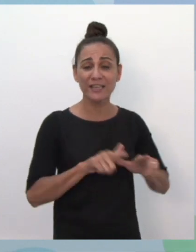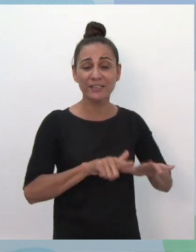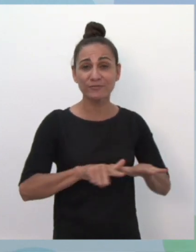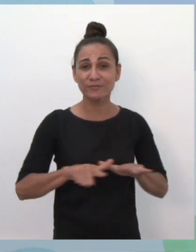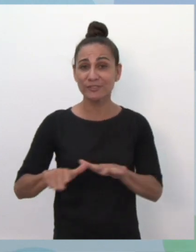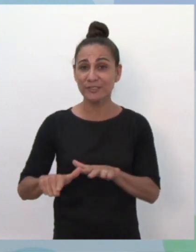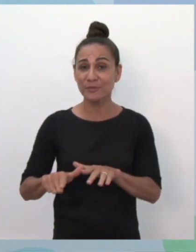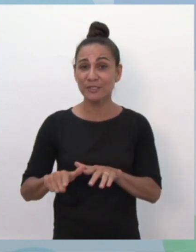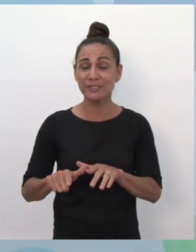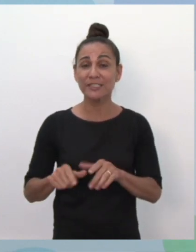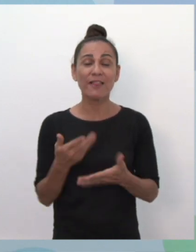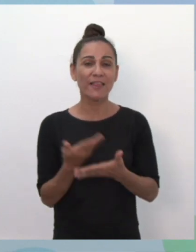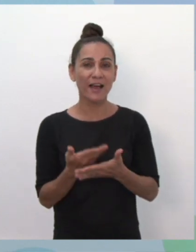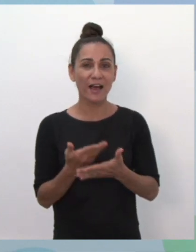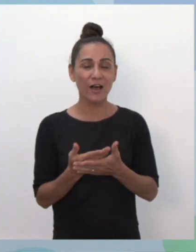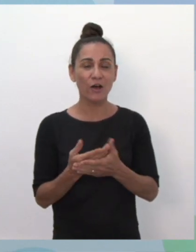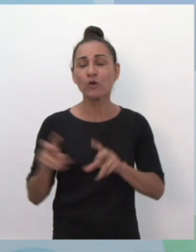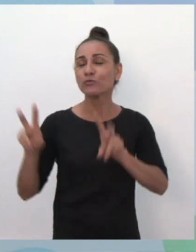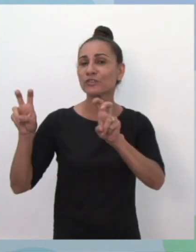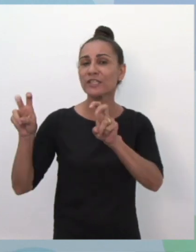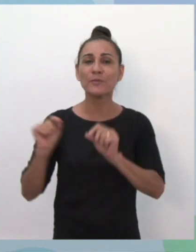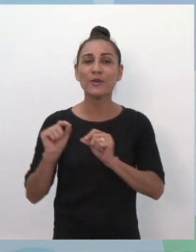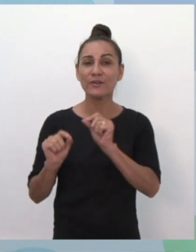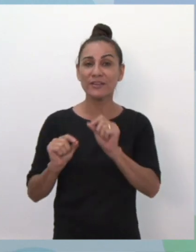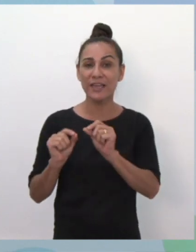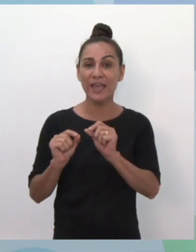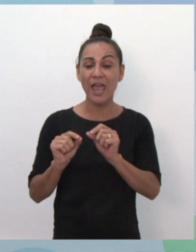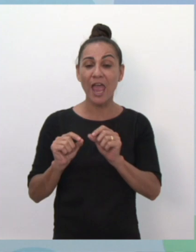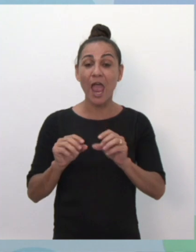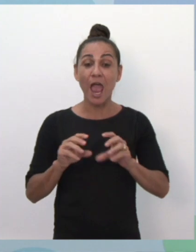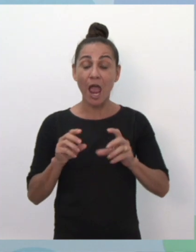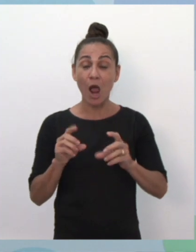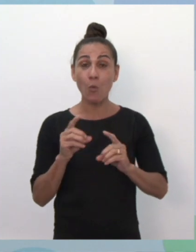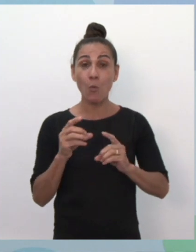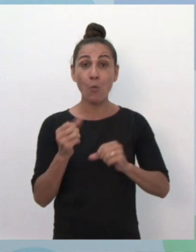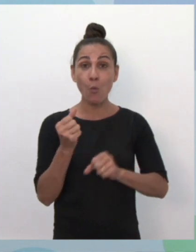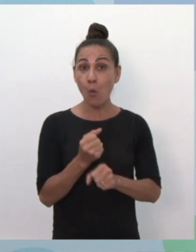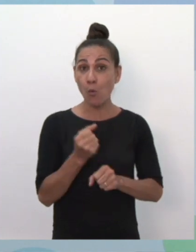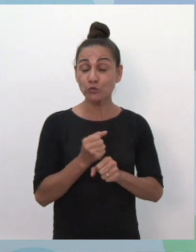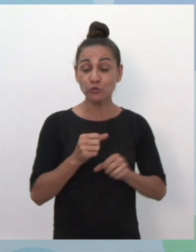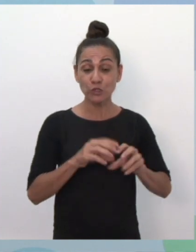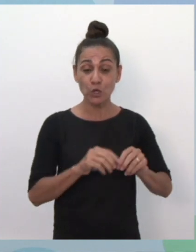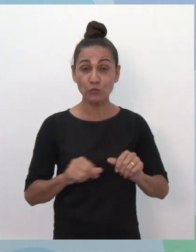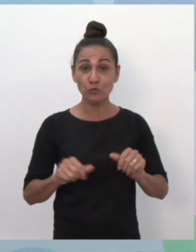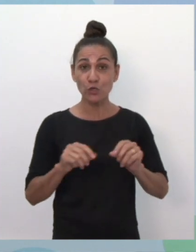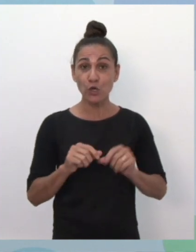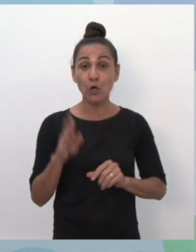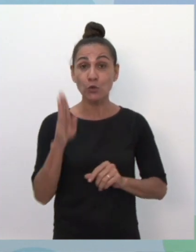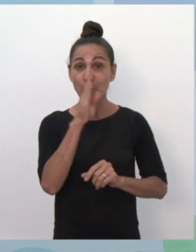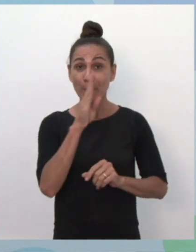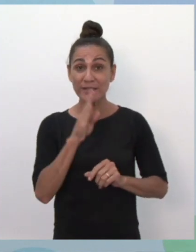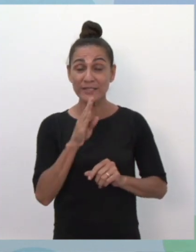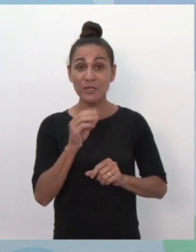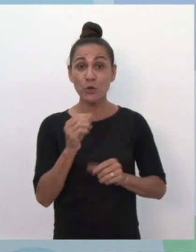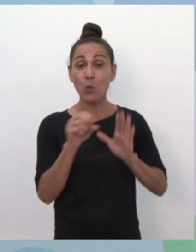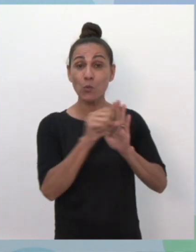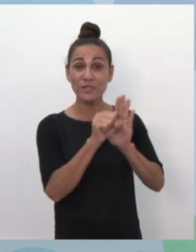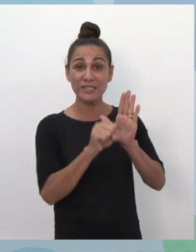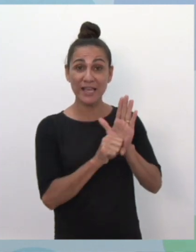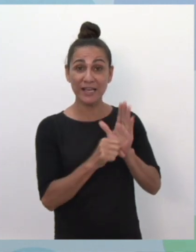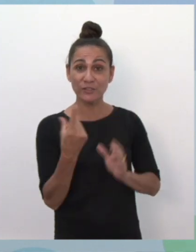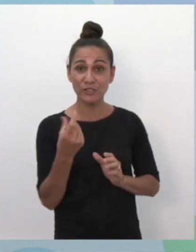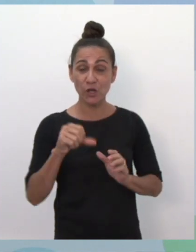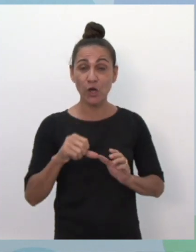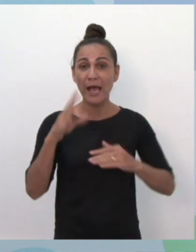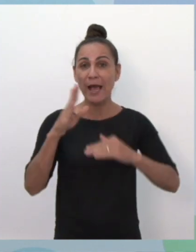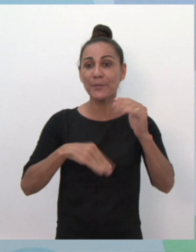vocês de Geografia. O tema da aula é a formação do território brasileiro a partir do século XIX. A habilidade é a